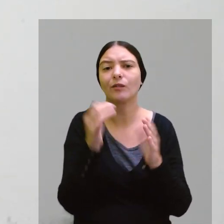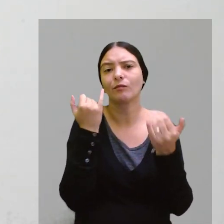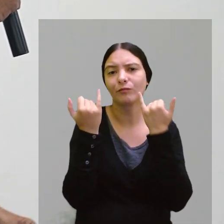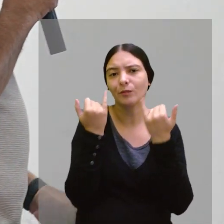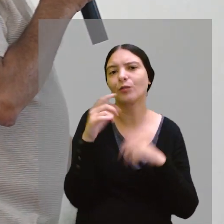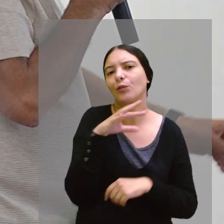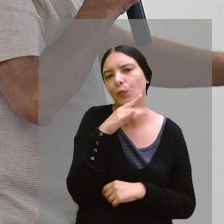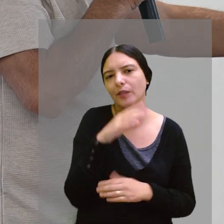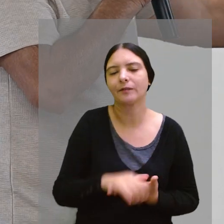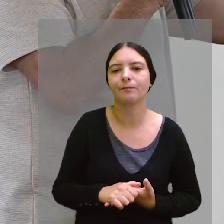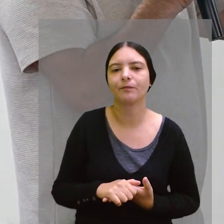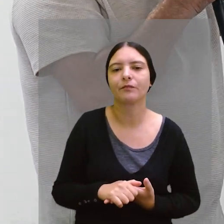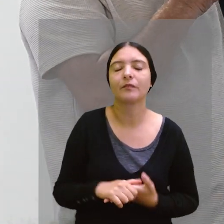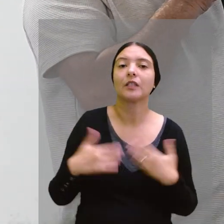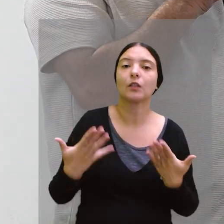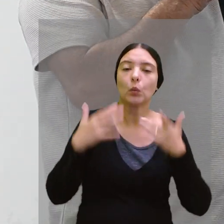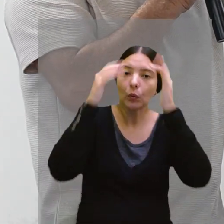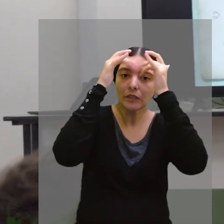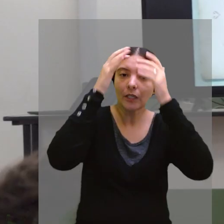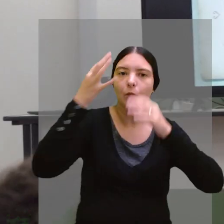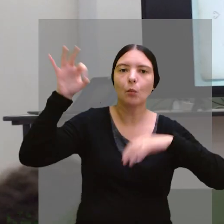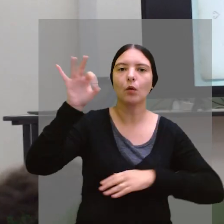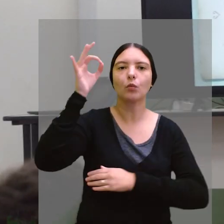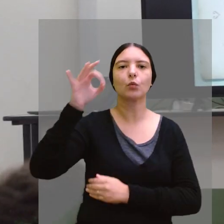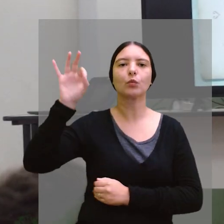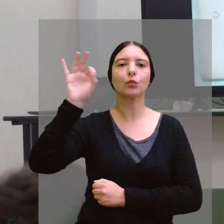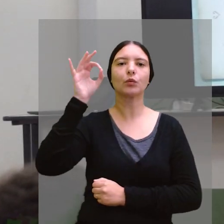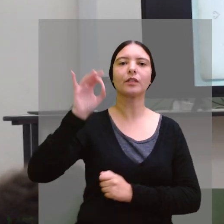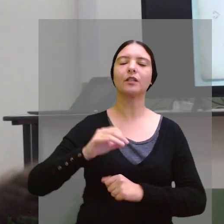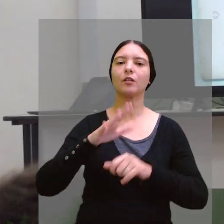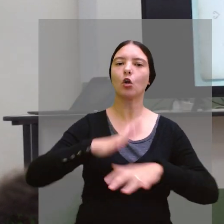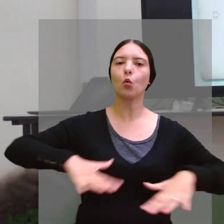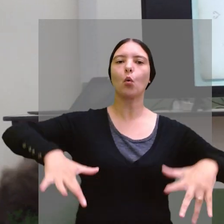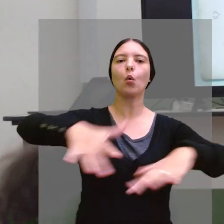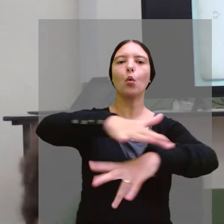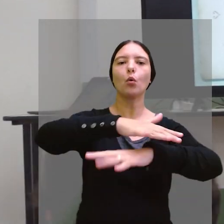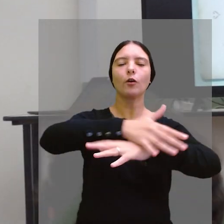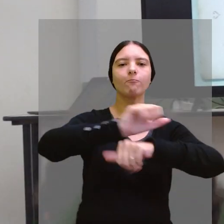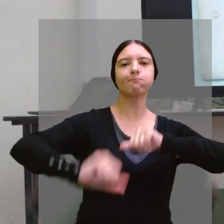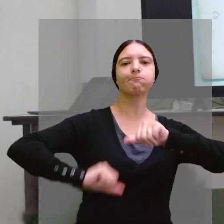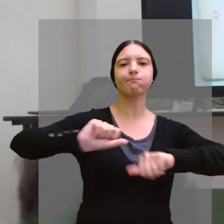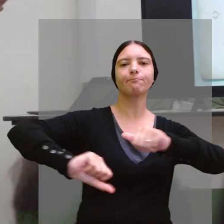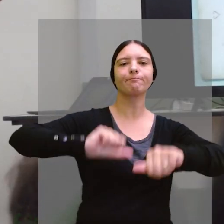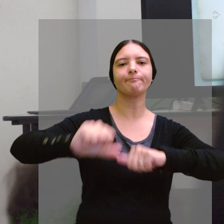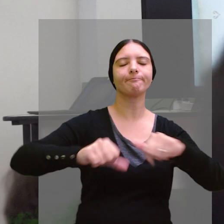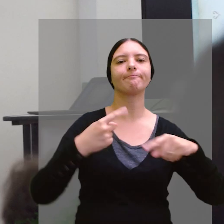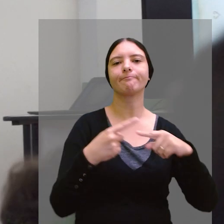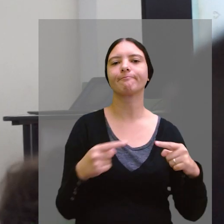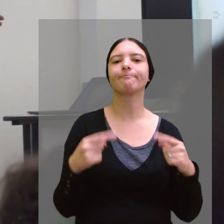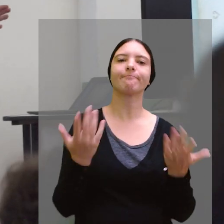má qualidade. Então ele diz que o cérebro é uma orquestra sinfônica em que os instrumentos vão se modificando à medida que